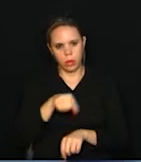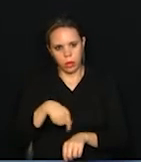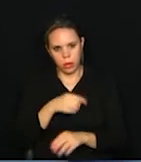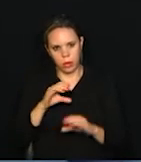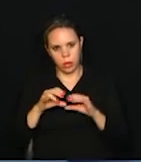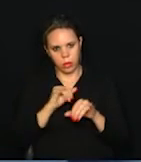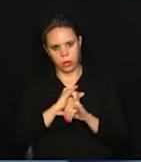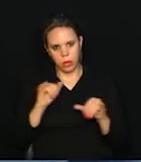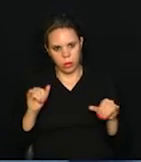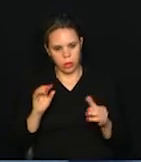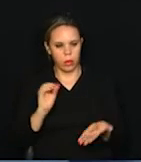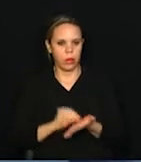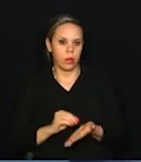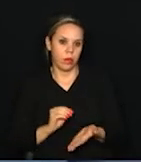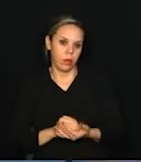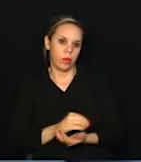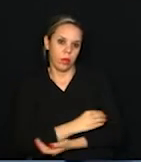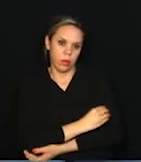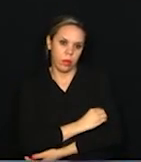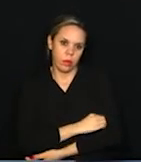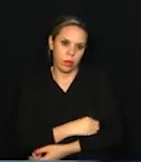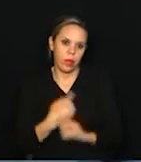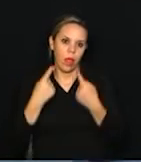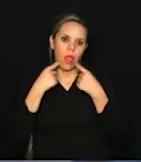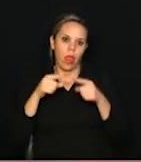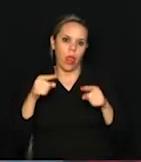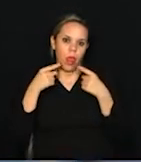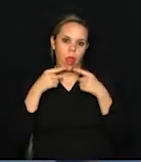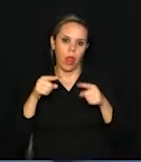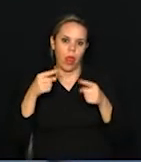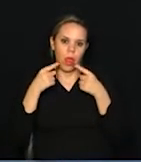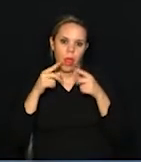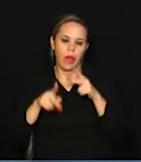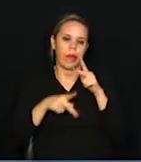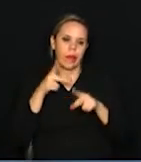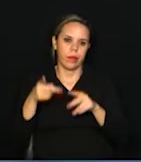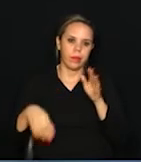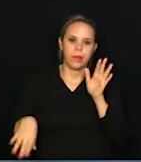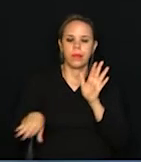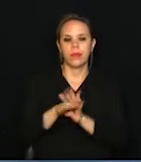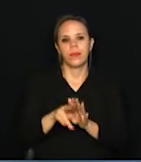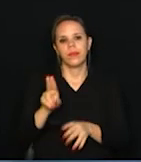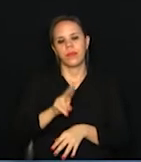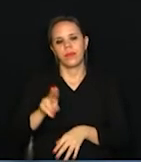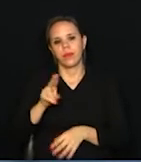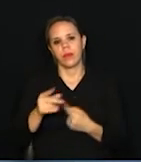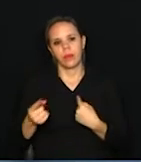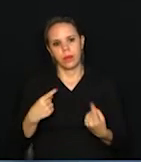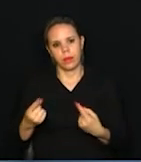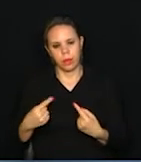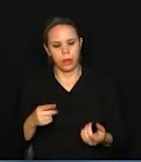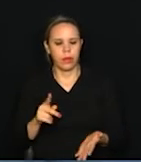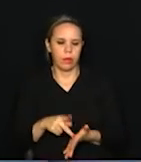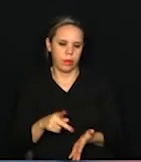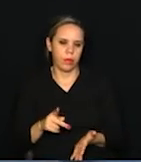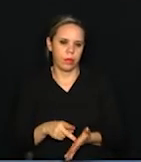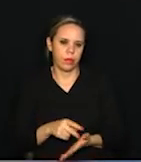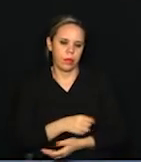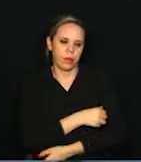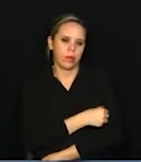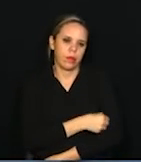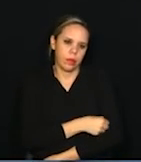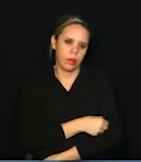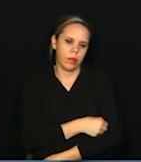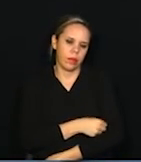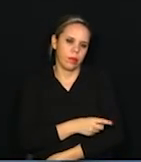comunicação faltou. E aí a reclamação dos usuários da via, sem dúvida nenhuma, no meu modo de